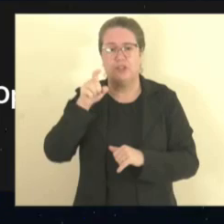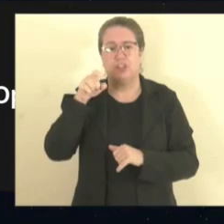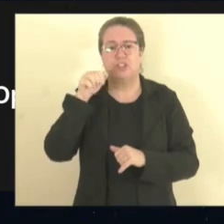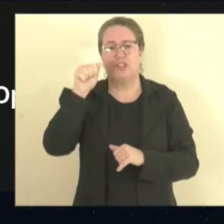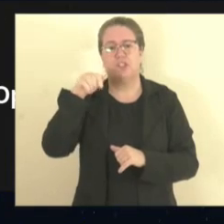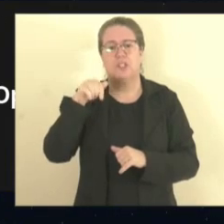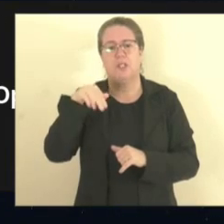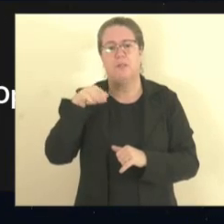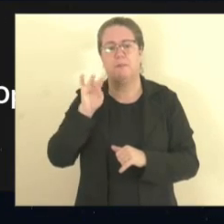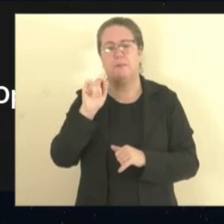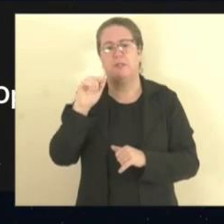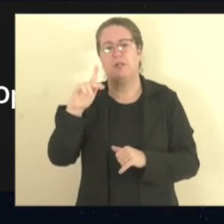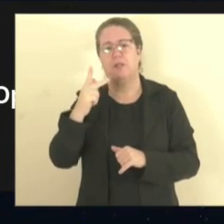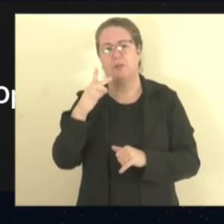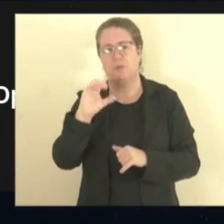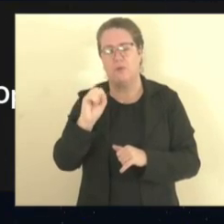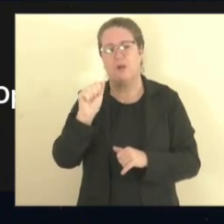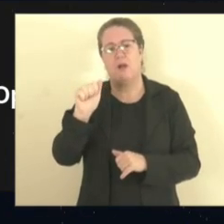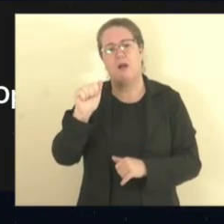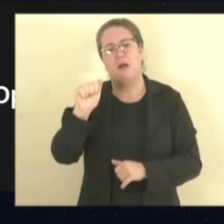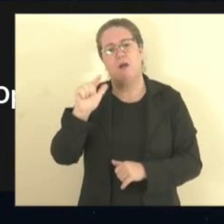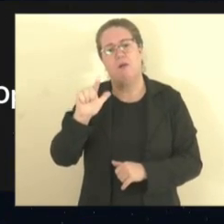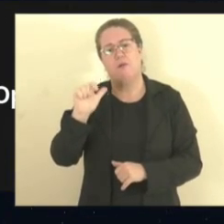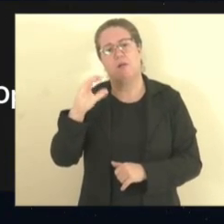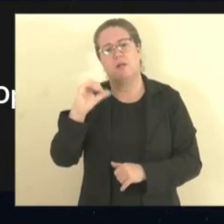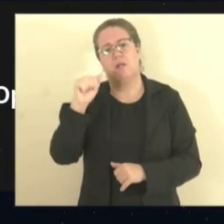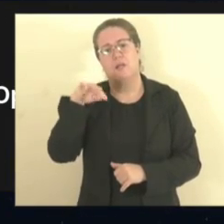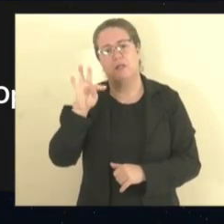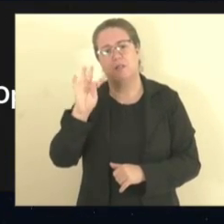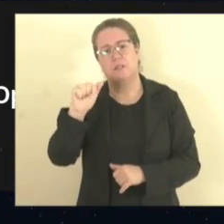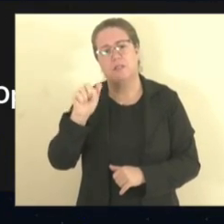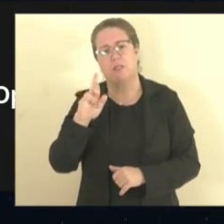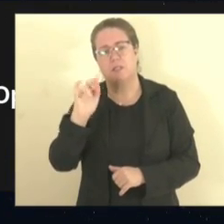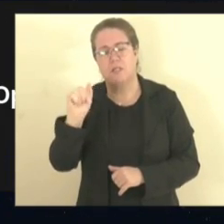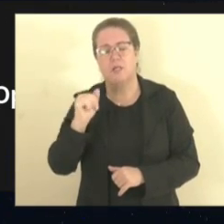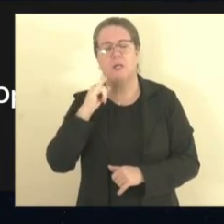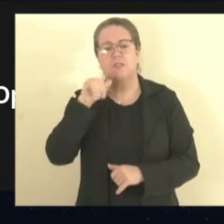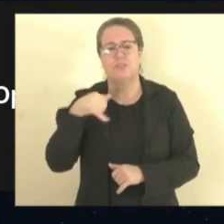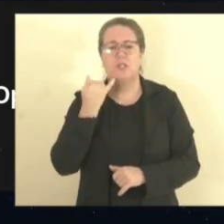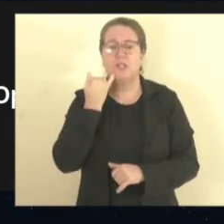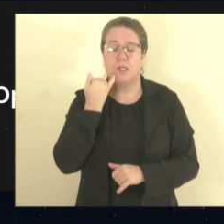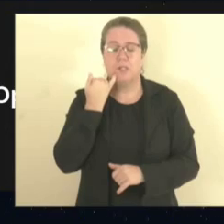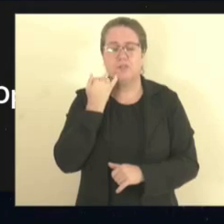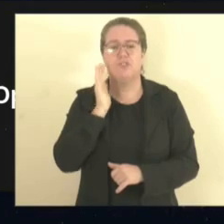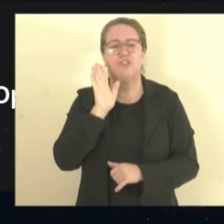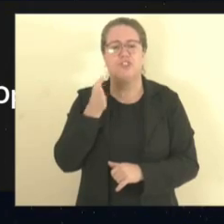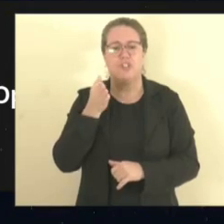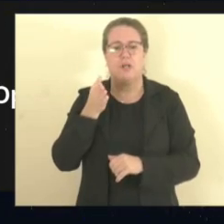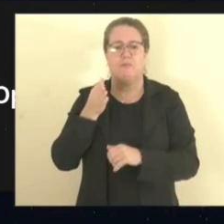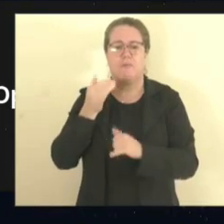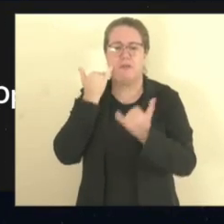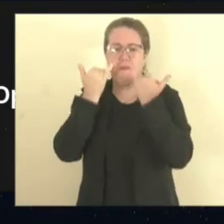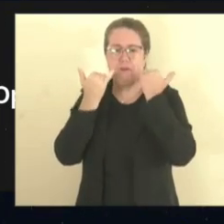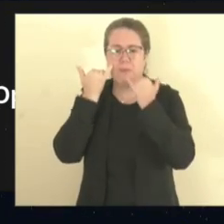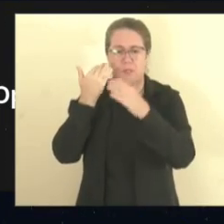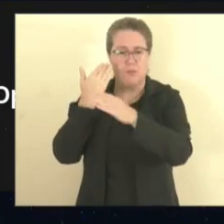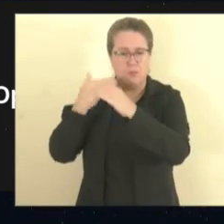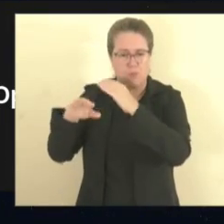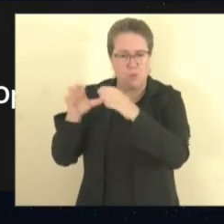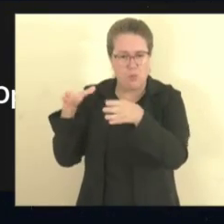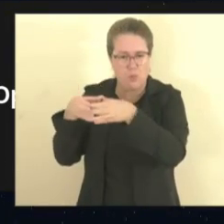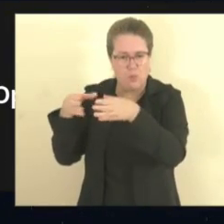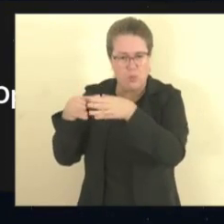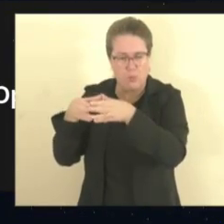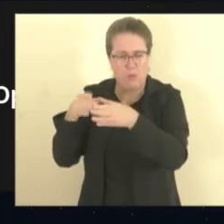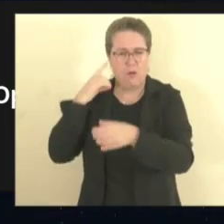os dois que me pediram, e a deputada Janete, que eu já encaminhei para o grupo dos deputados as informações, tá bom? Ok,